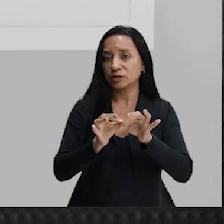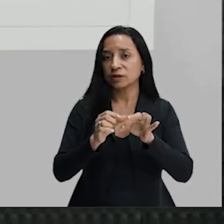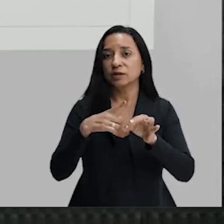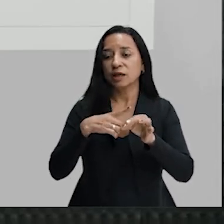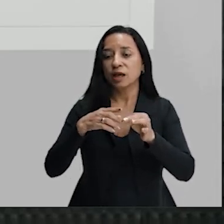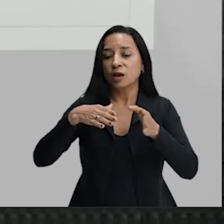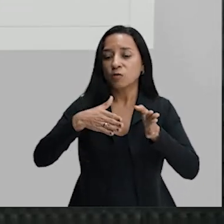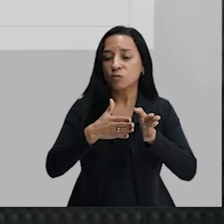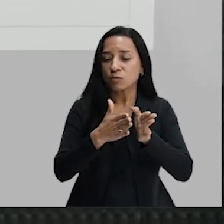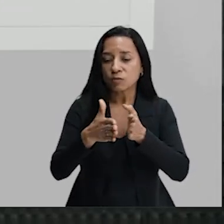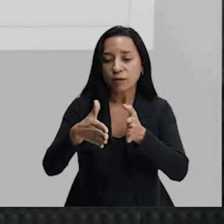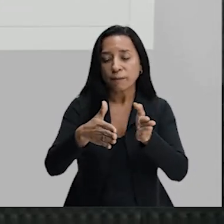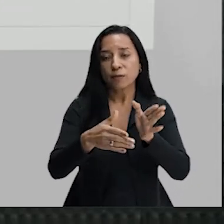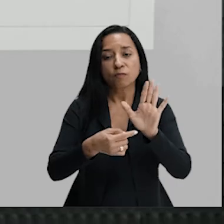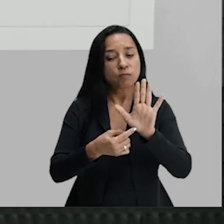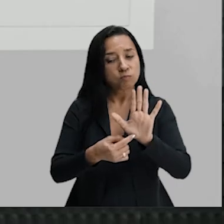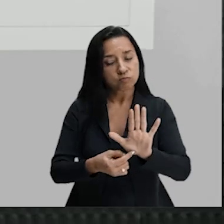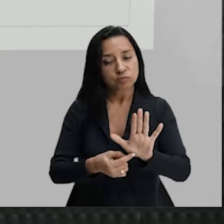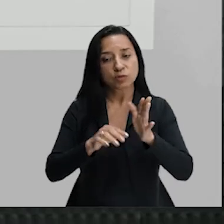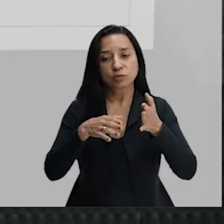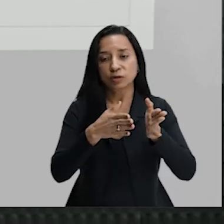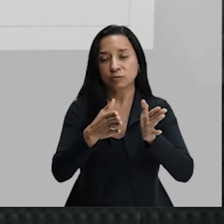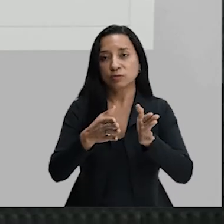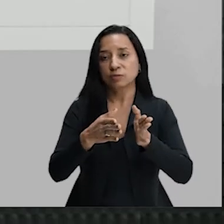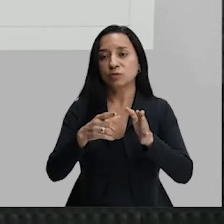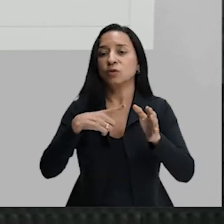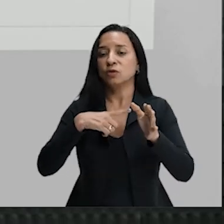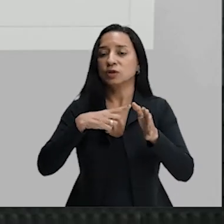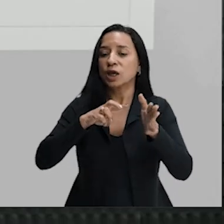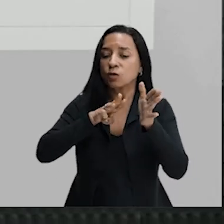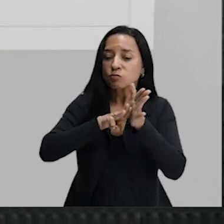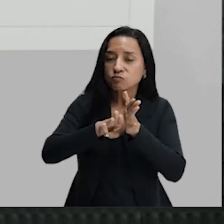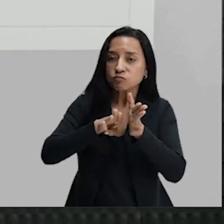um caminho. Então, aqui eu tenho o método.